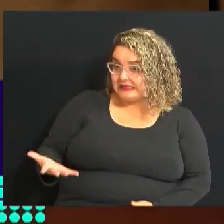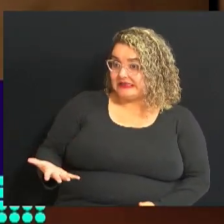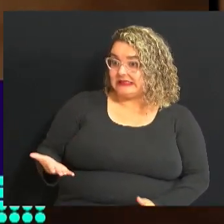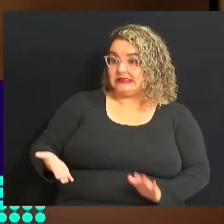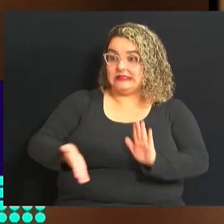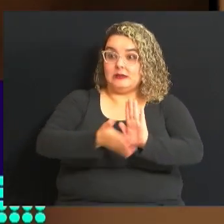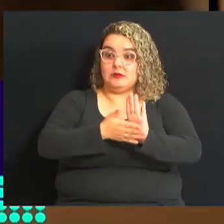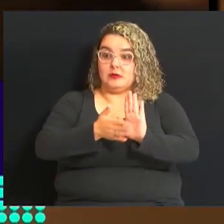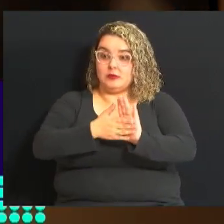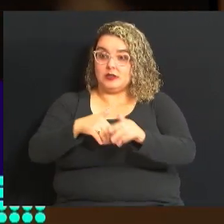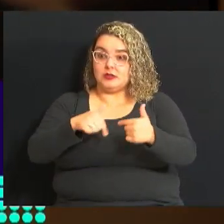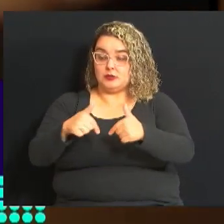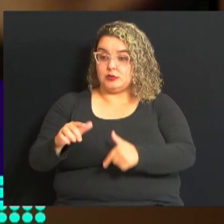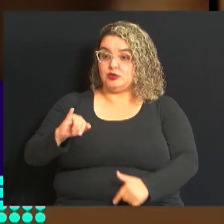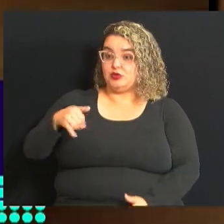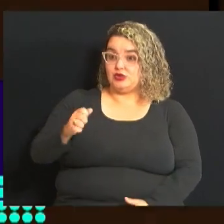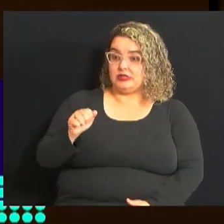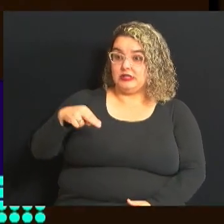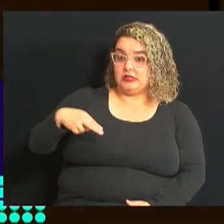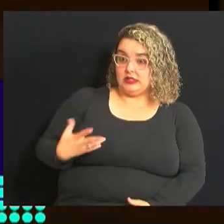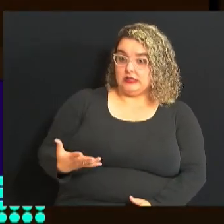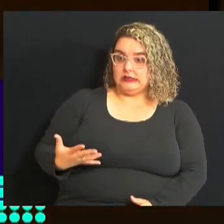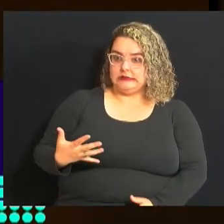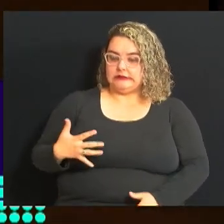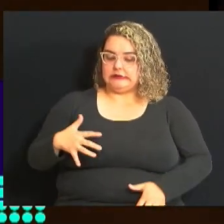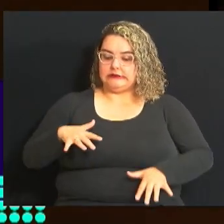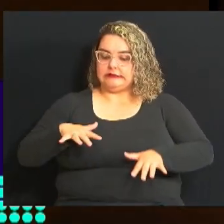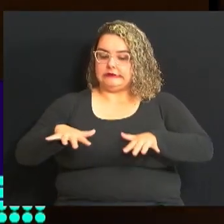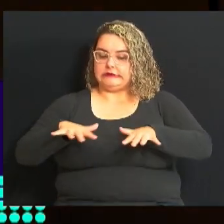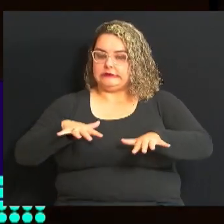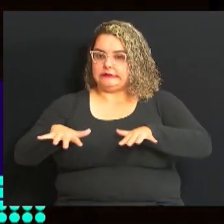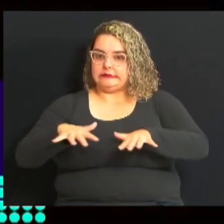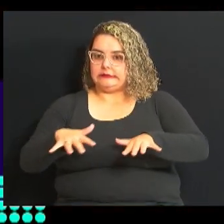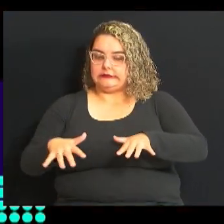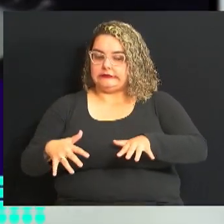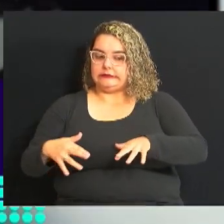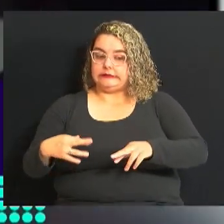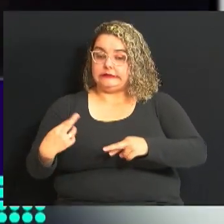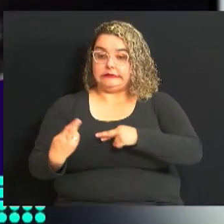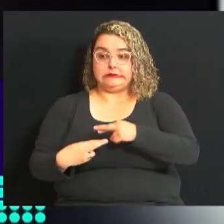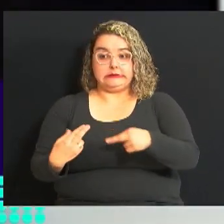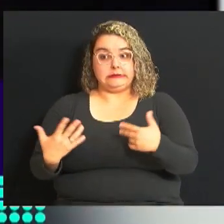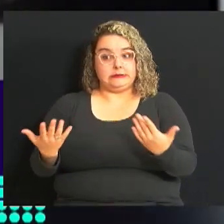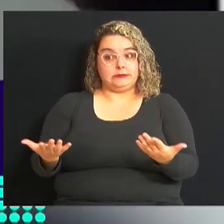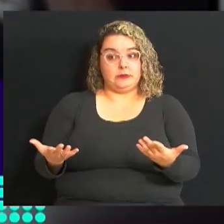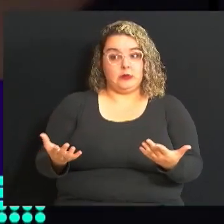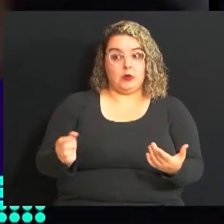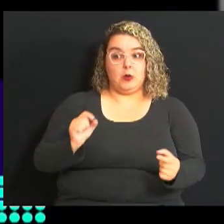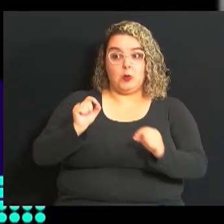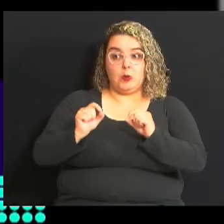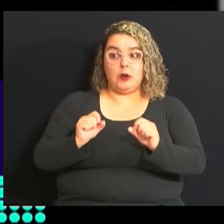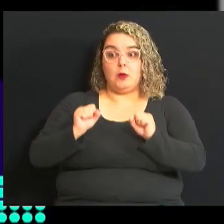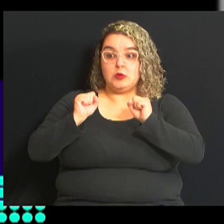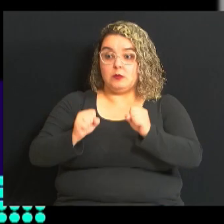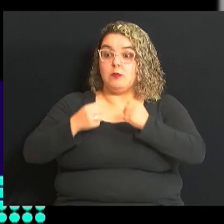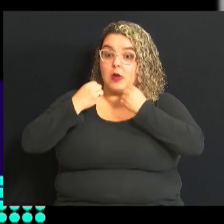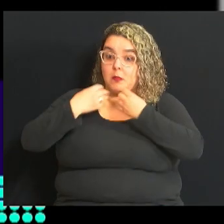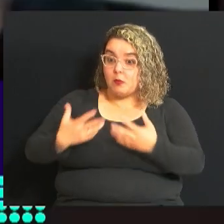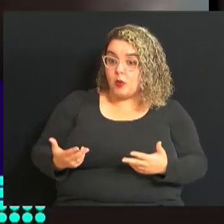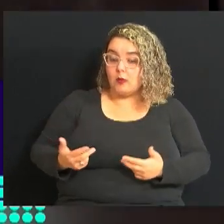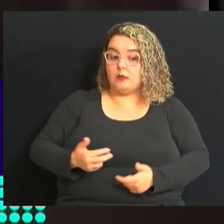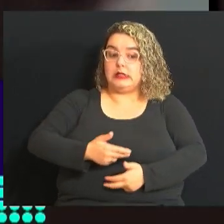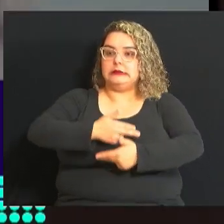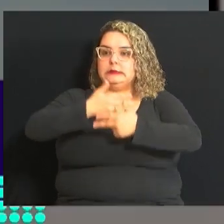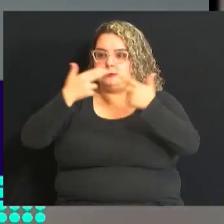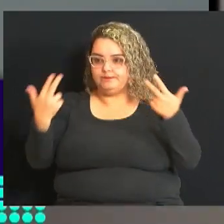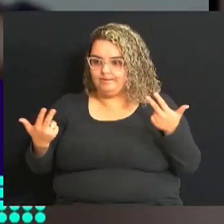Jean parece abalar as estruturas do relacionamento. Afinal, o que poderia ser uma boa notícia ganha